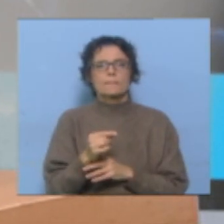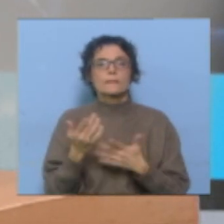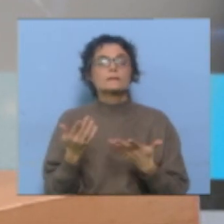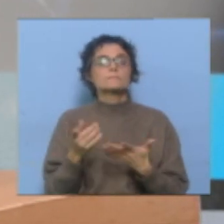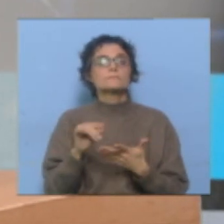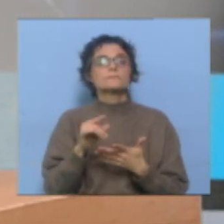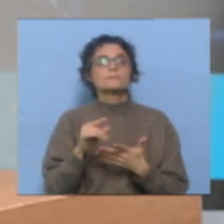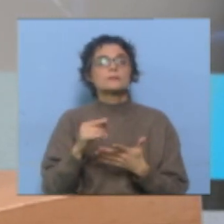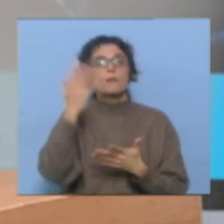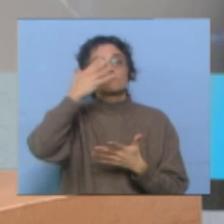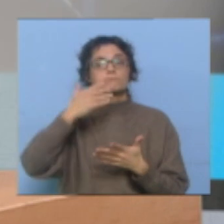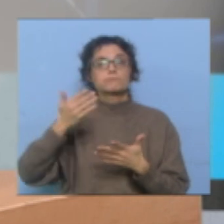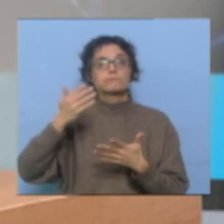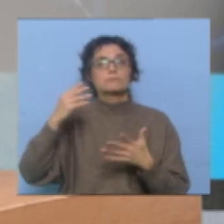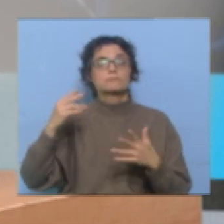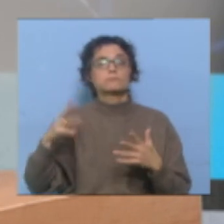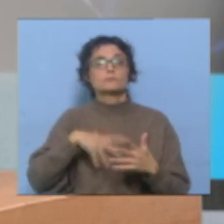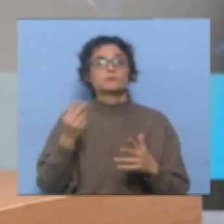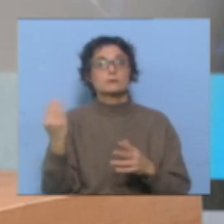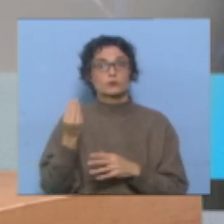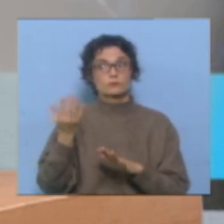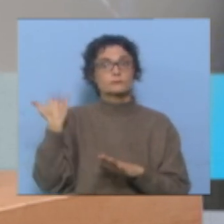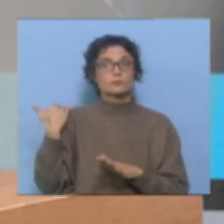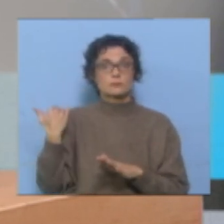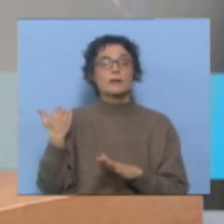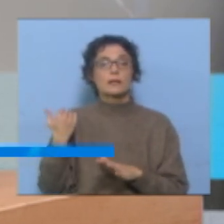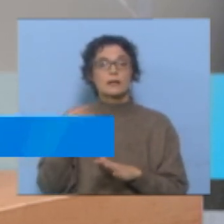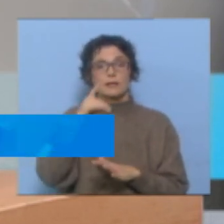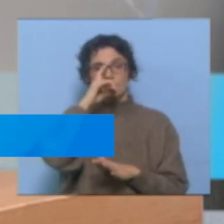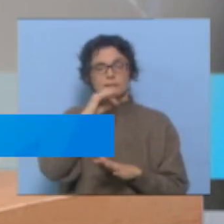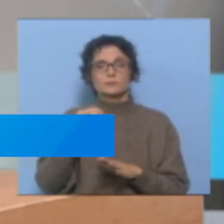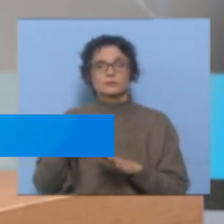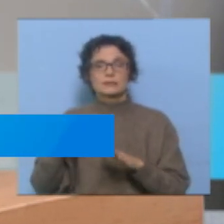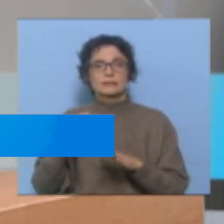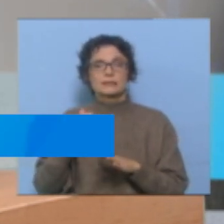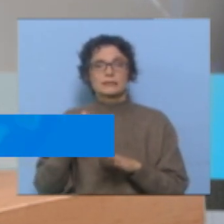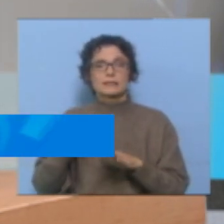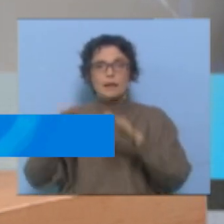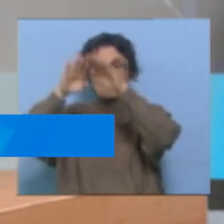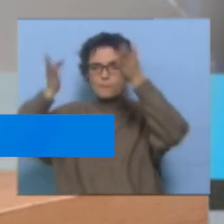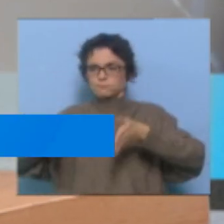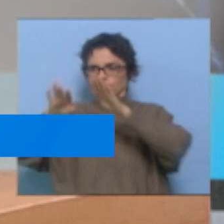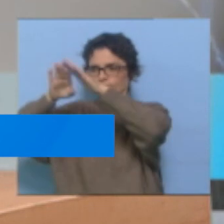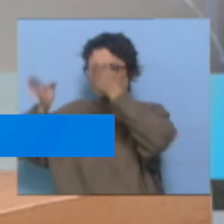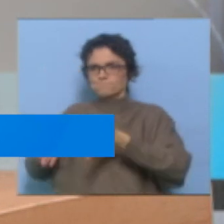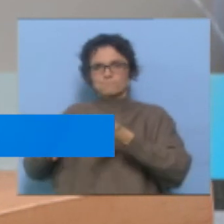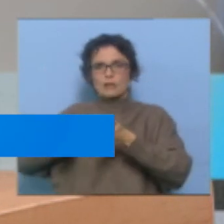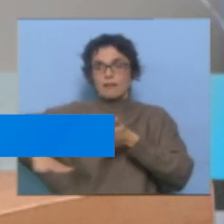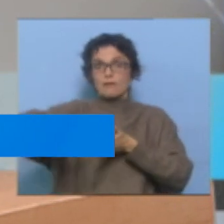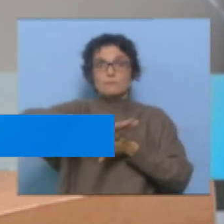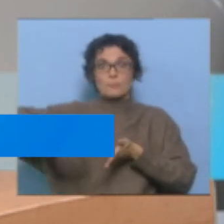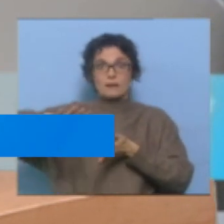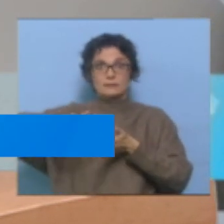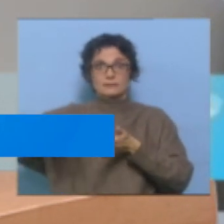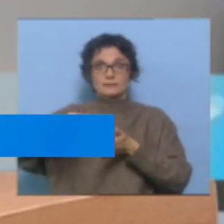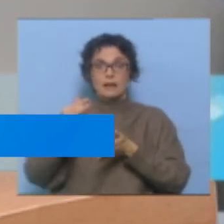as últimas Jornadas Mundiais da Juventude, os confessionários que havia lá nas praças, os confessionários em Madeira, foram feitos pelos presos das diversas cadeias.